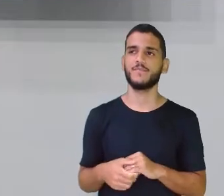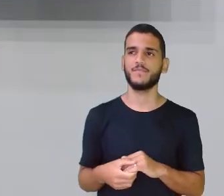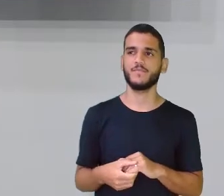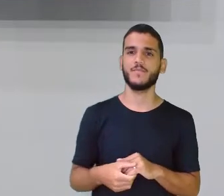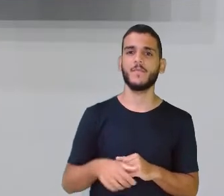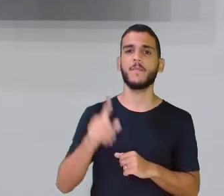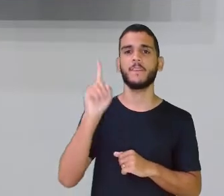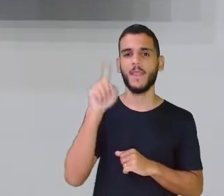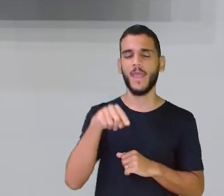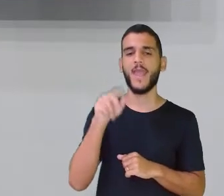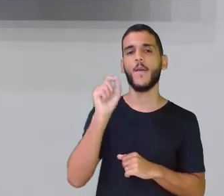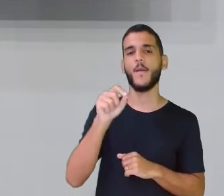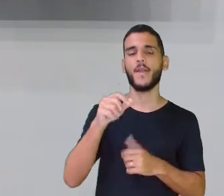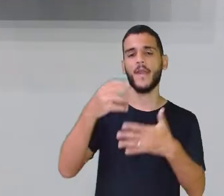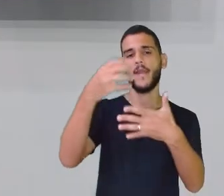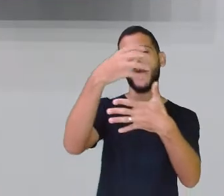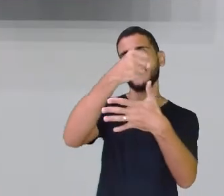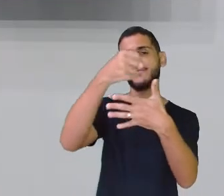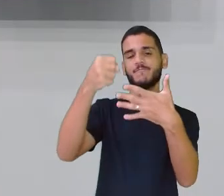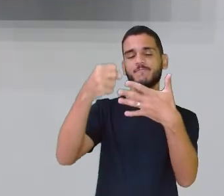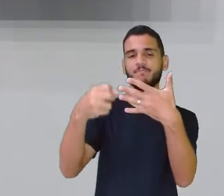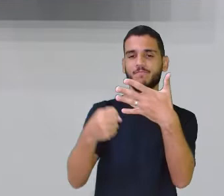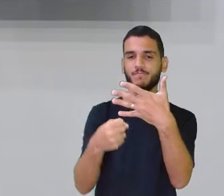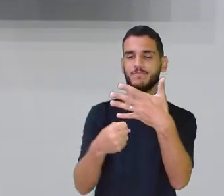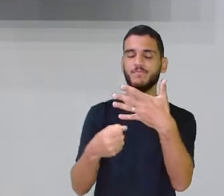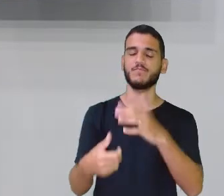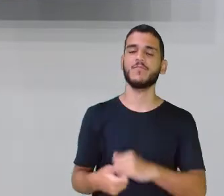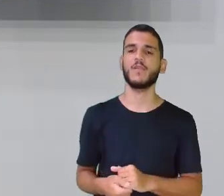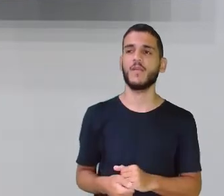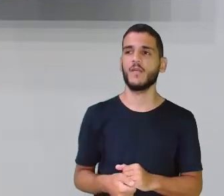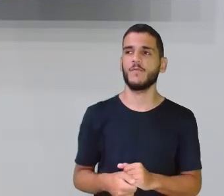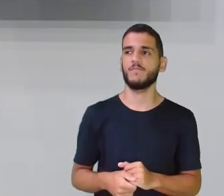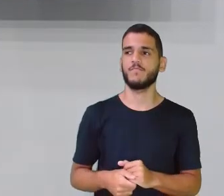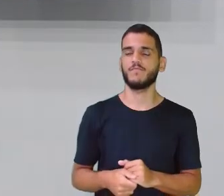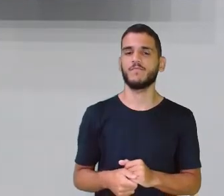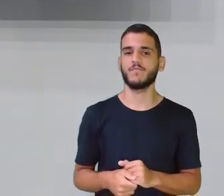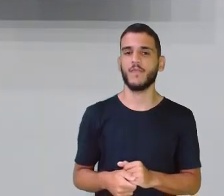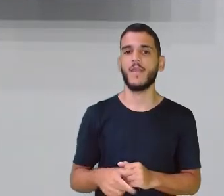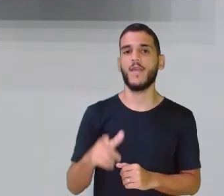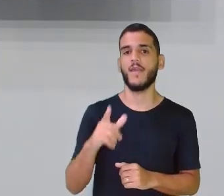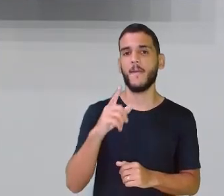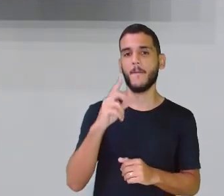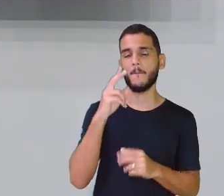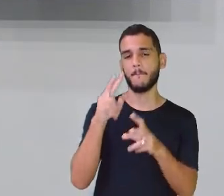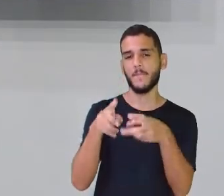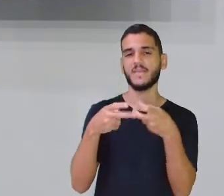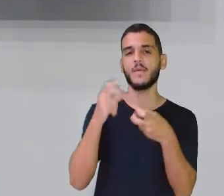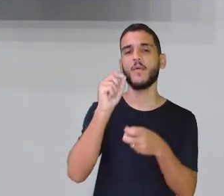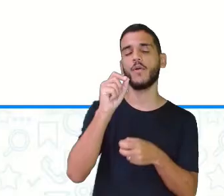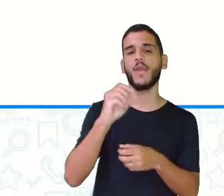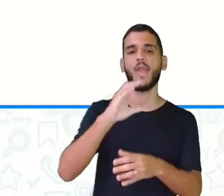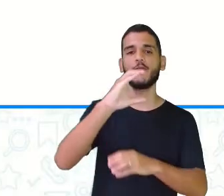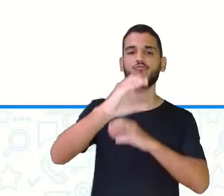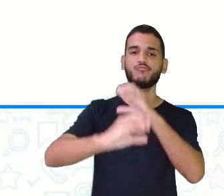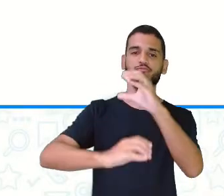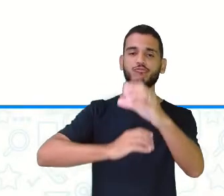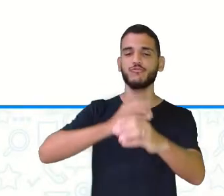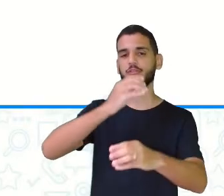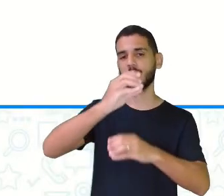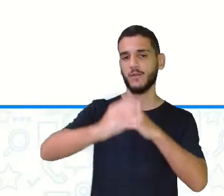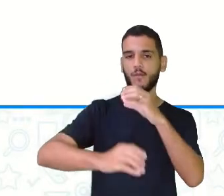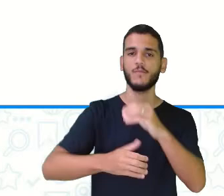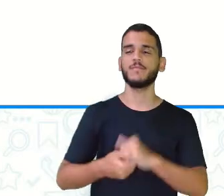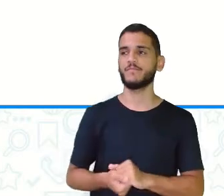uma cadeia alimentar. É uma imagem de uma cadeia alimentar, que a gente está vendo um ciclo. Aqui nesse ciclo, o que é que está acontecendo? Ó,